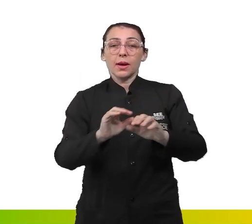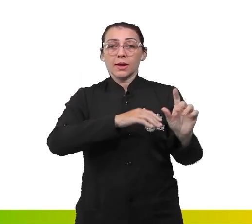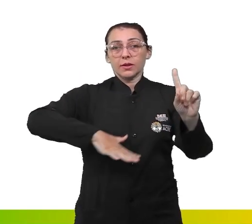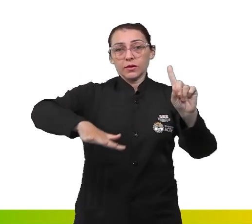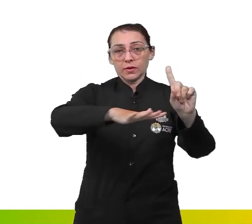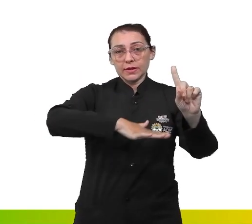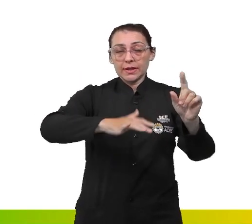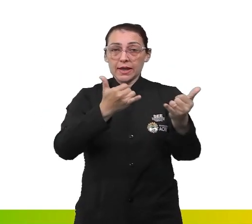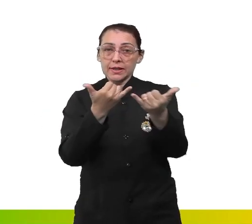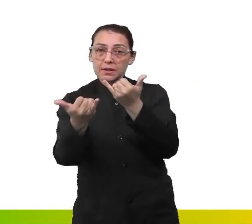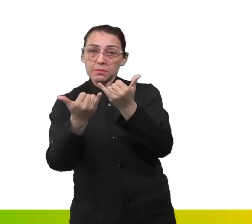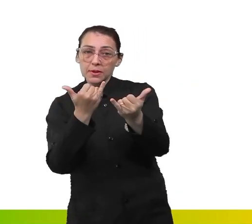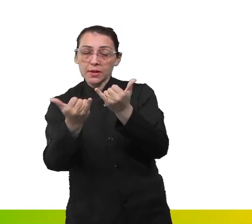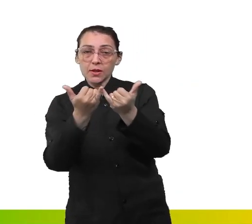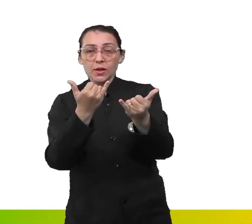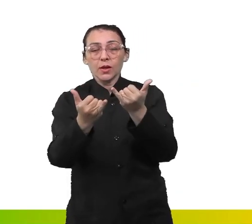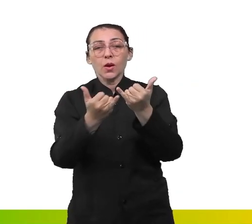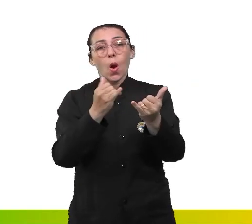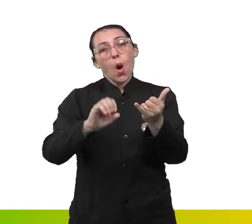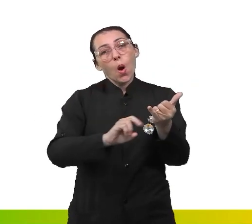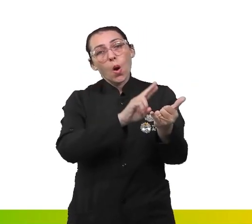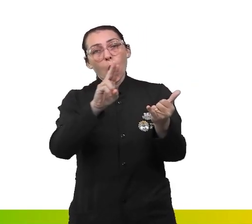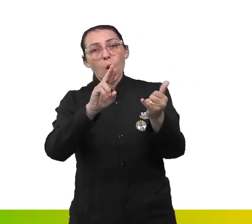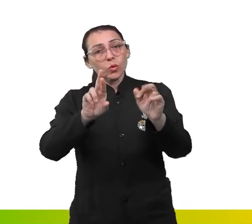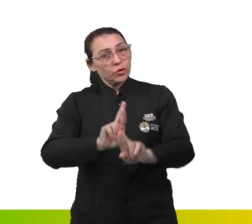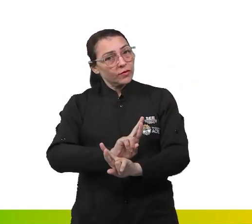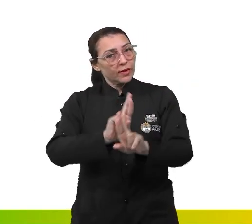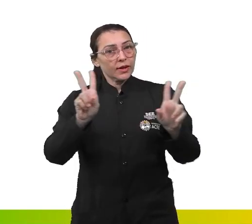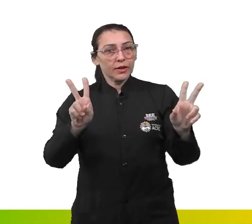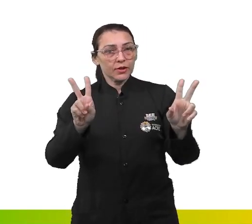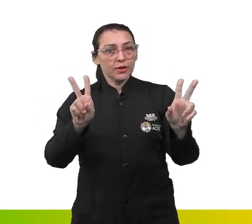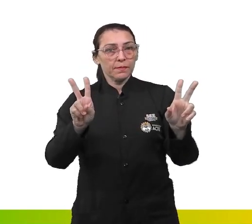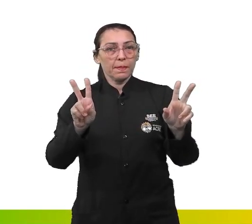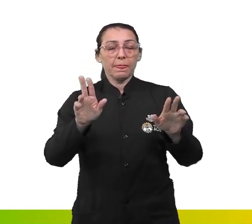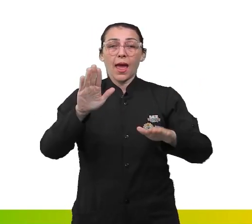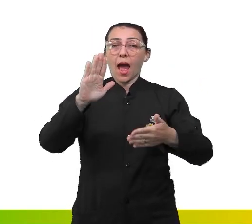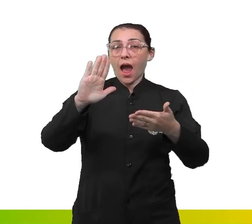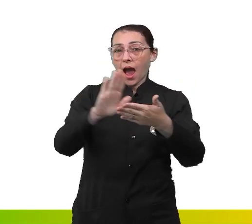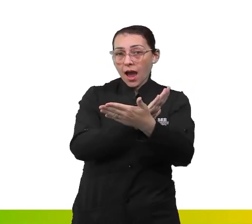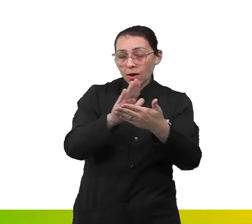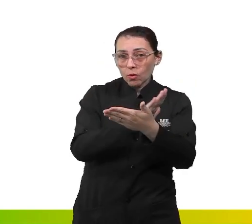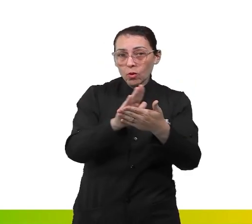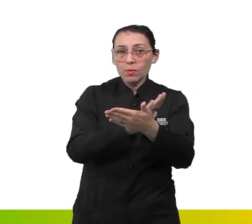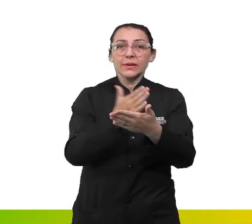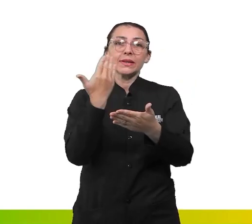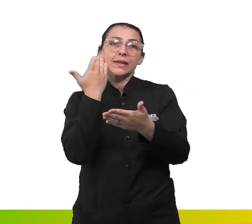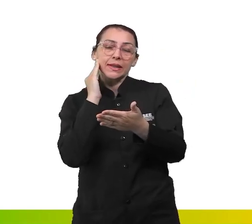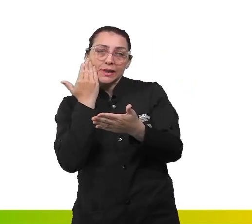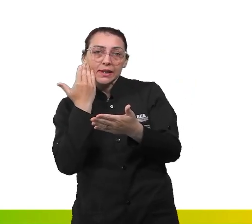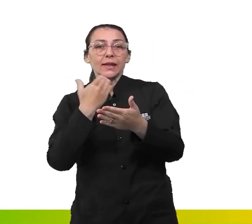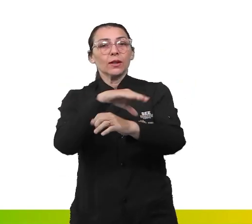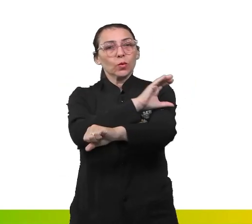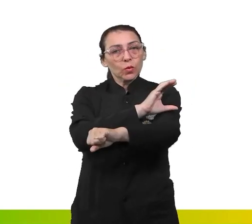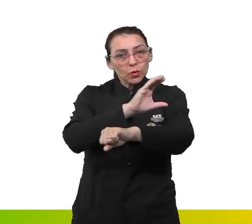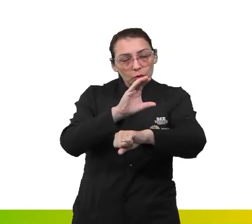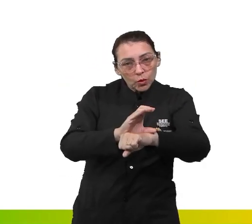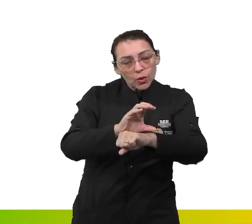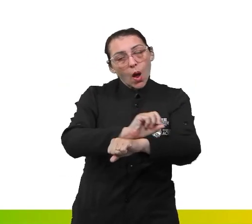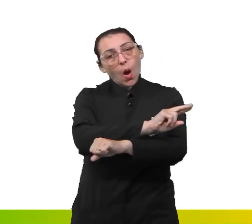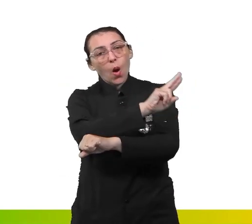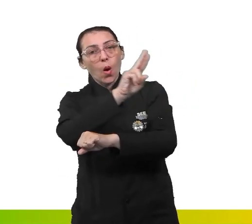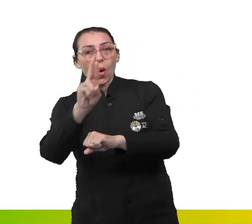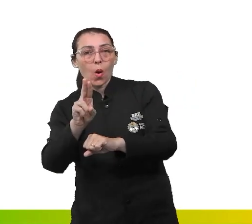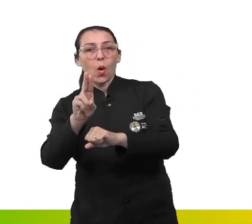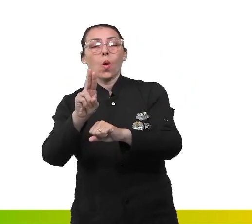para sociedades semelhantes ou radicalmente distintas, algumas vezes compreendendo culturas ou